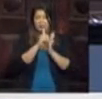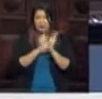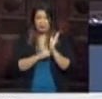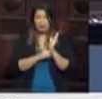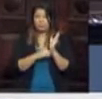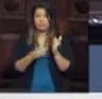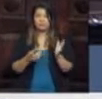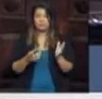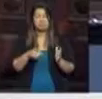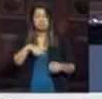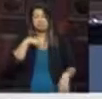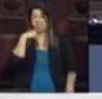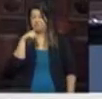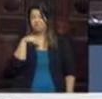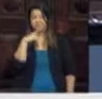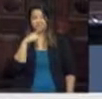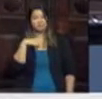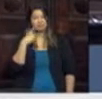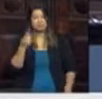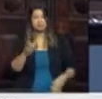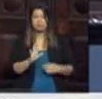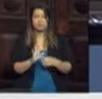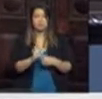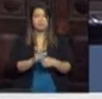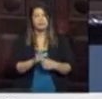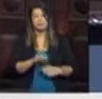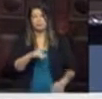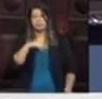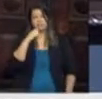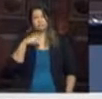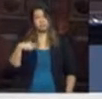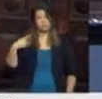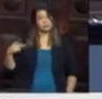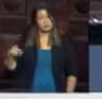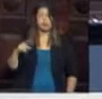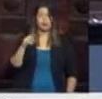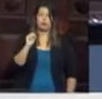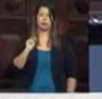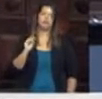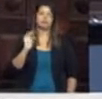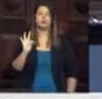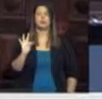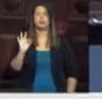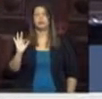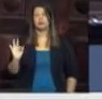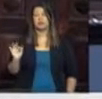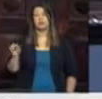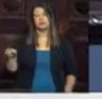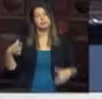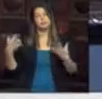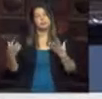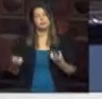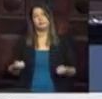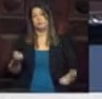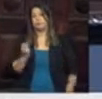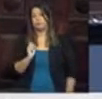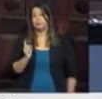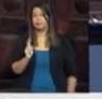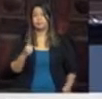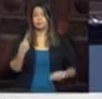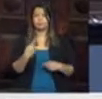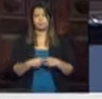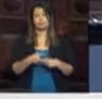Decreto, nem pensar. O Supremo tem uma posição muito clara sobre isso, mas a